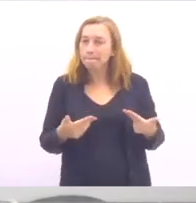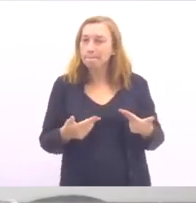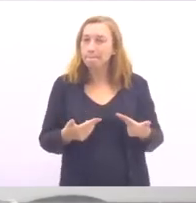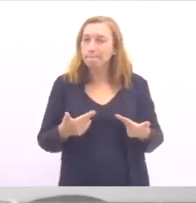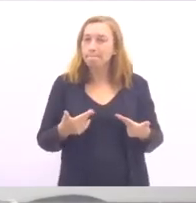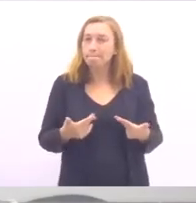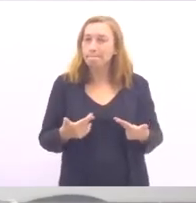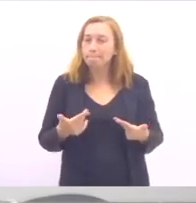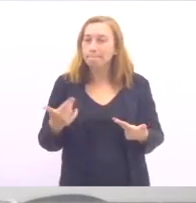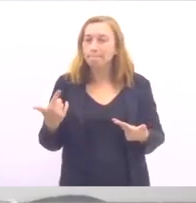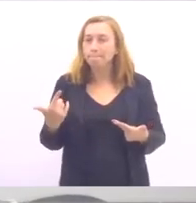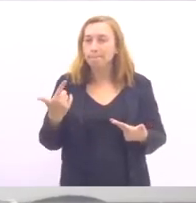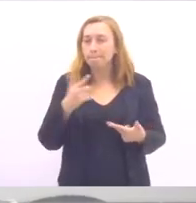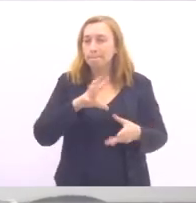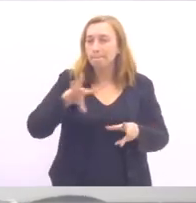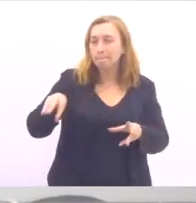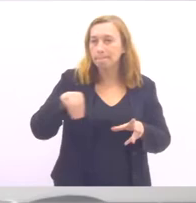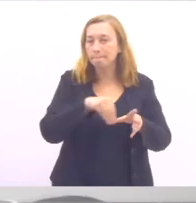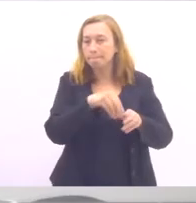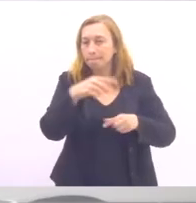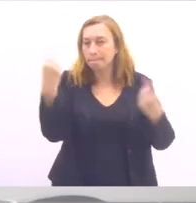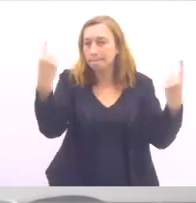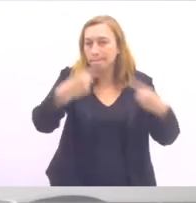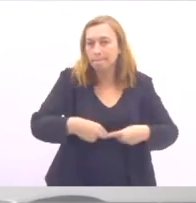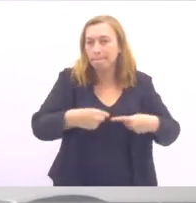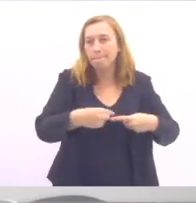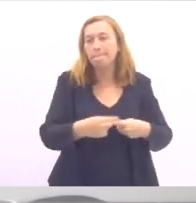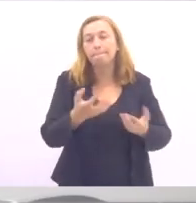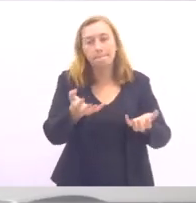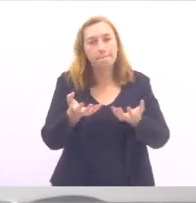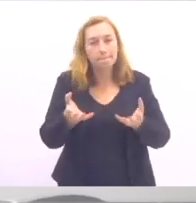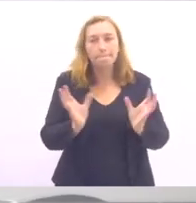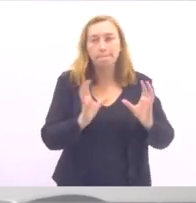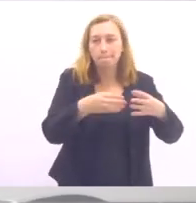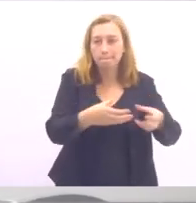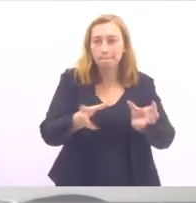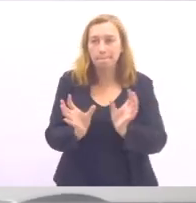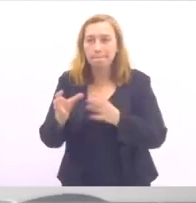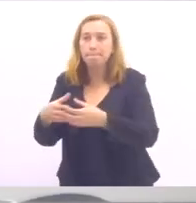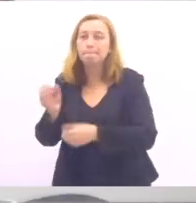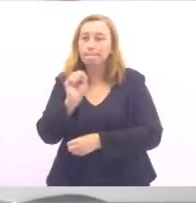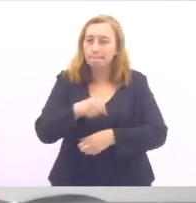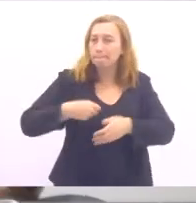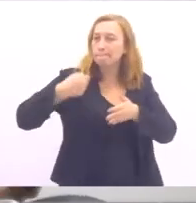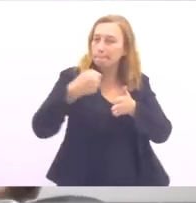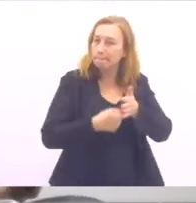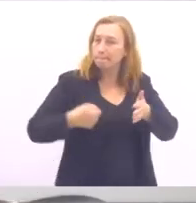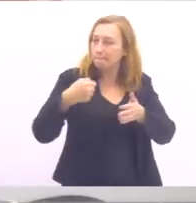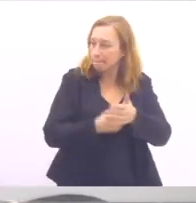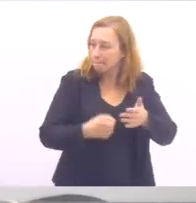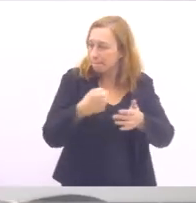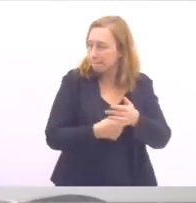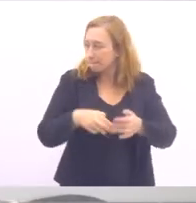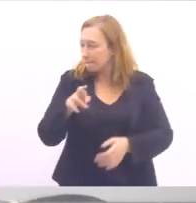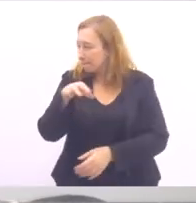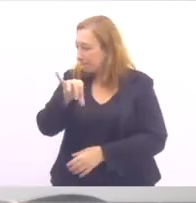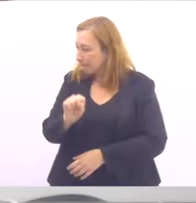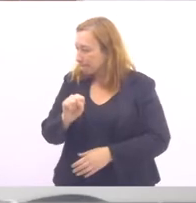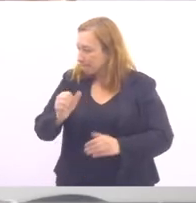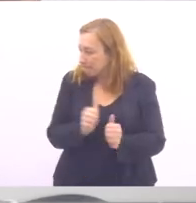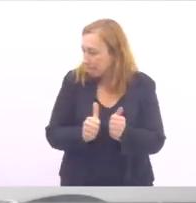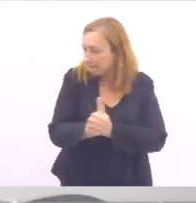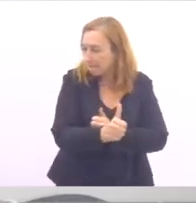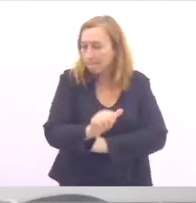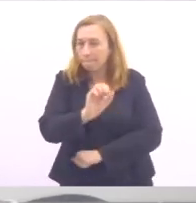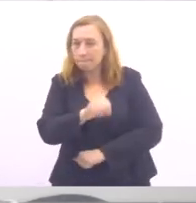não esteja num mercado competitivo. A gente quer que as cooperativas possam, sim, batalhar por esses resíduos, estar à frente,